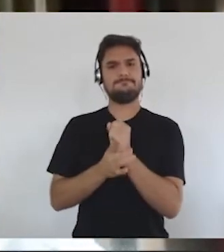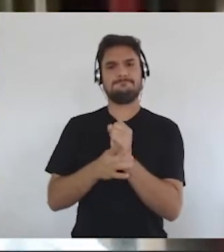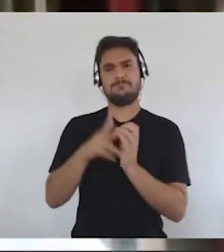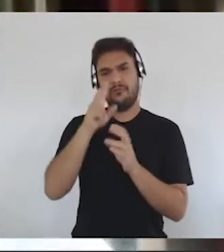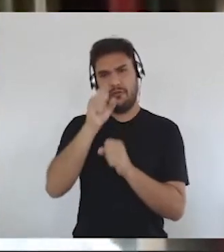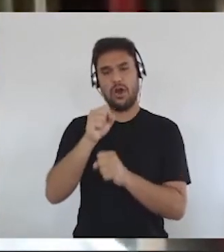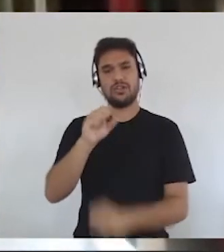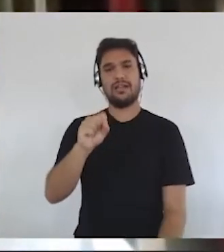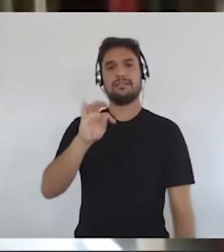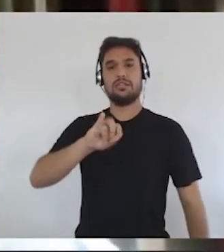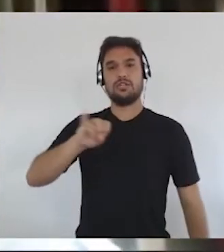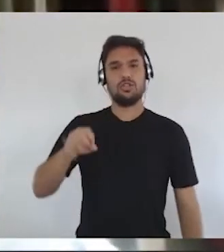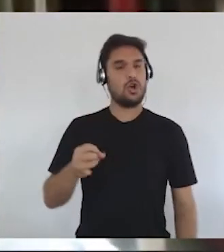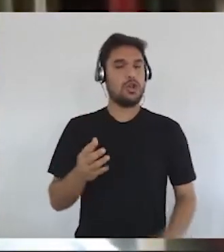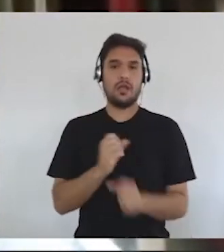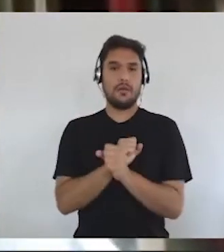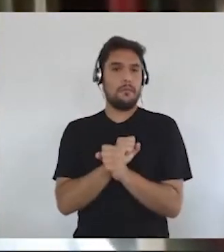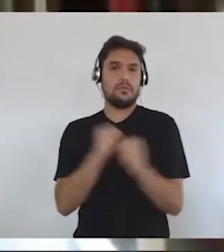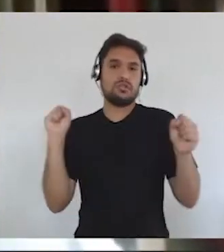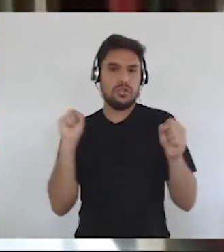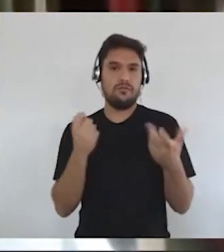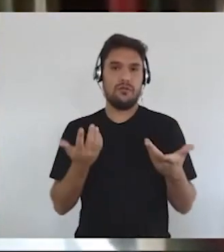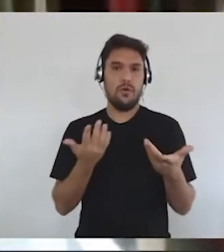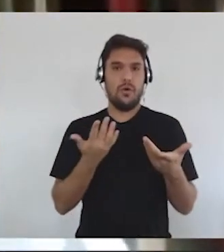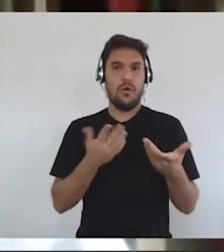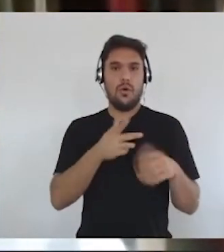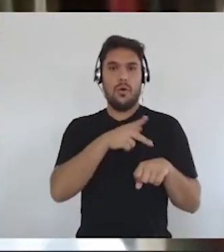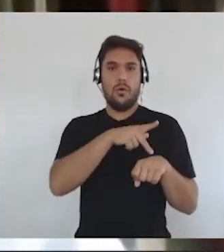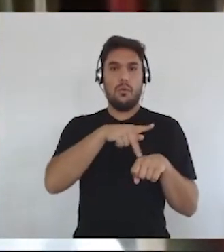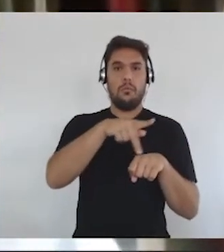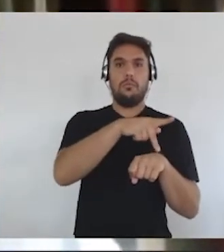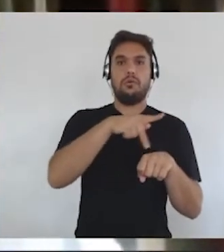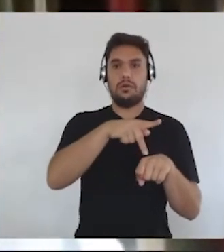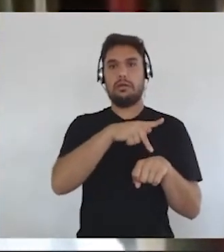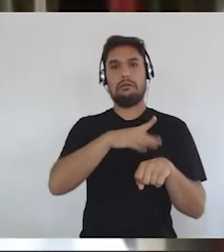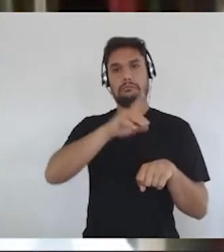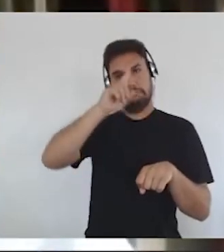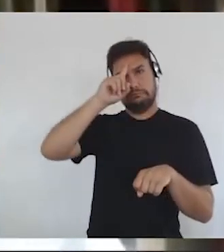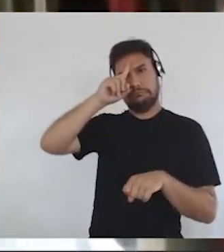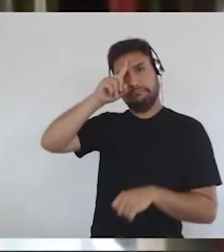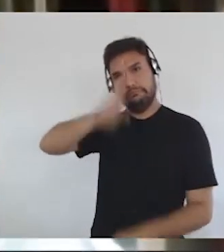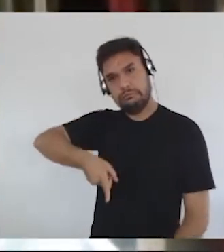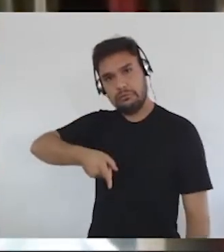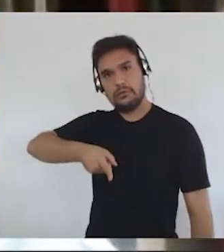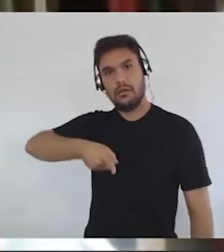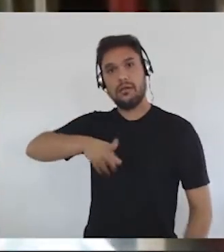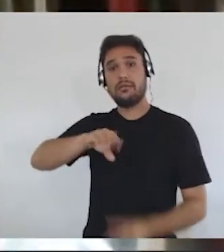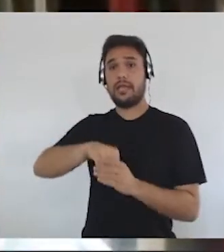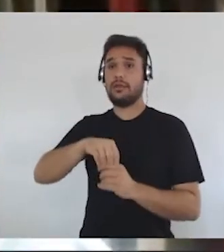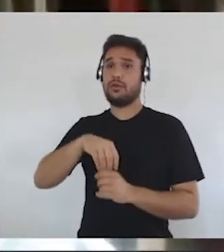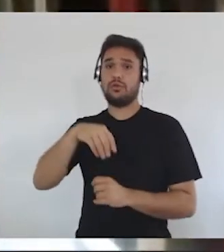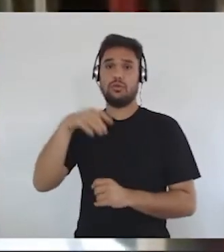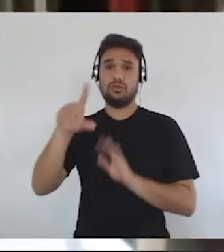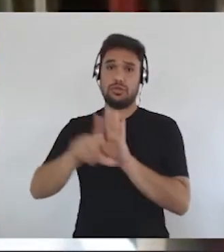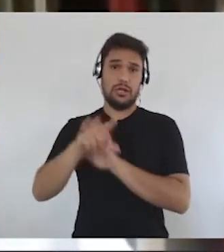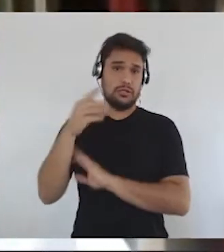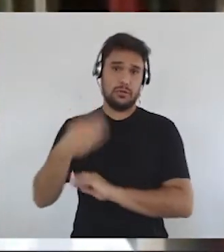STJ, não se pode demandar Estados por atos de império no direito interno